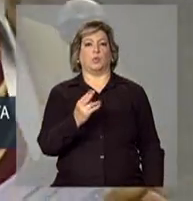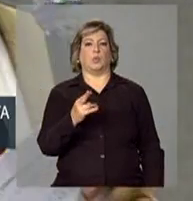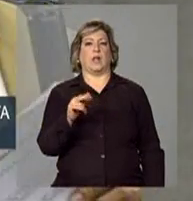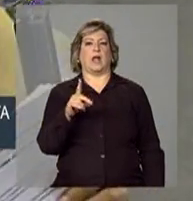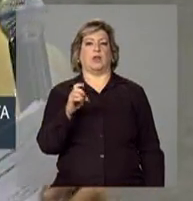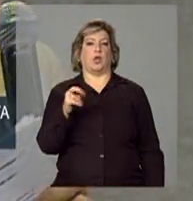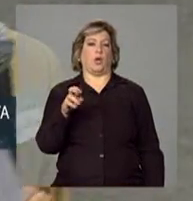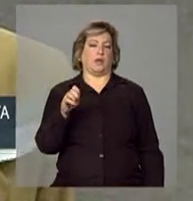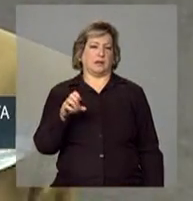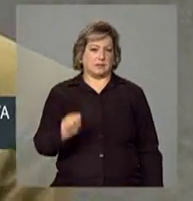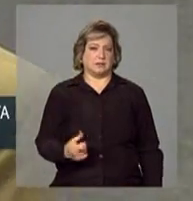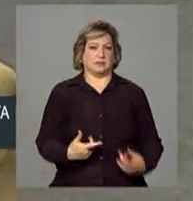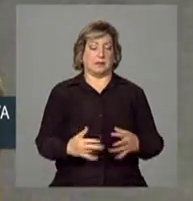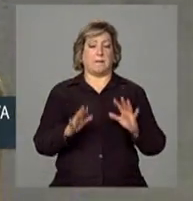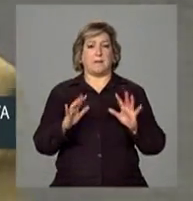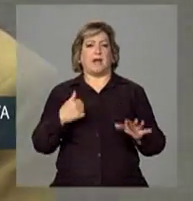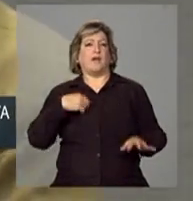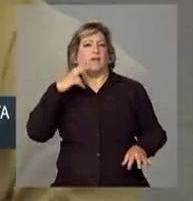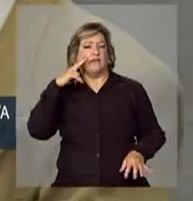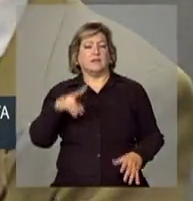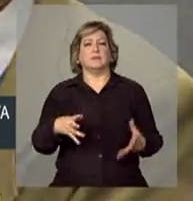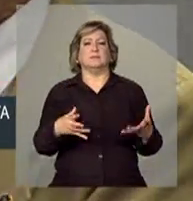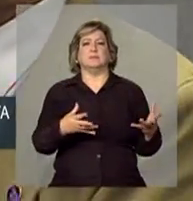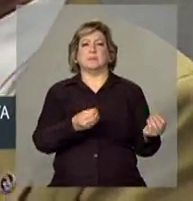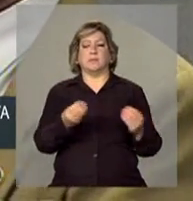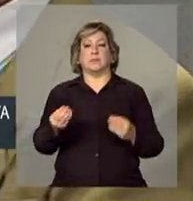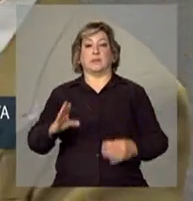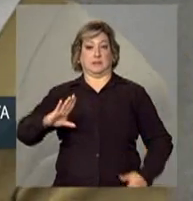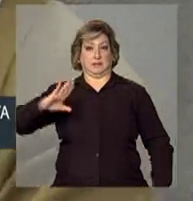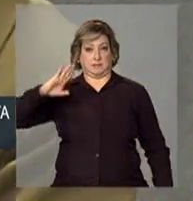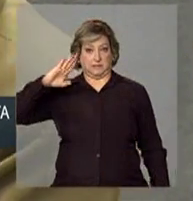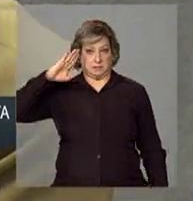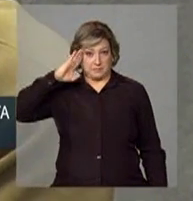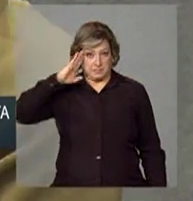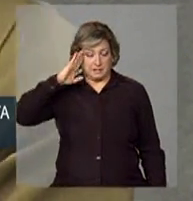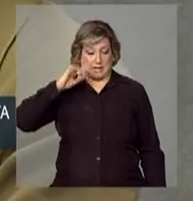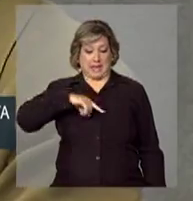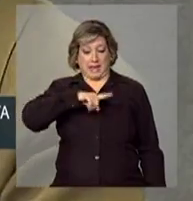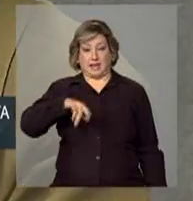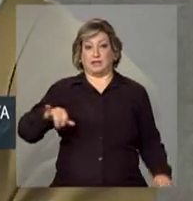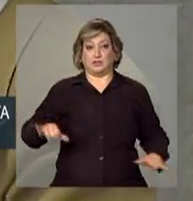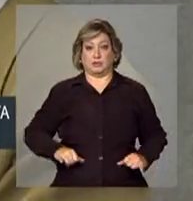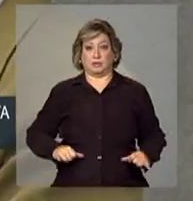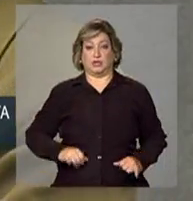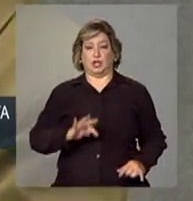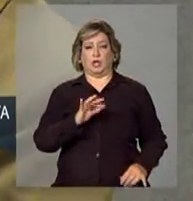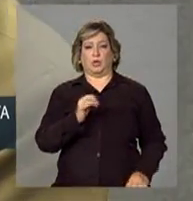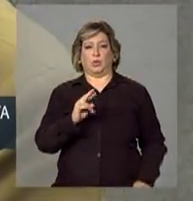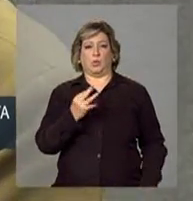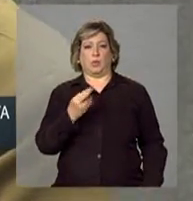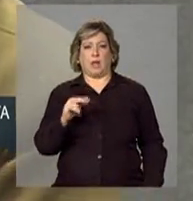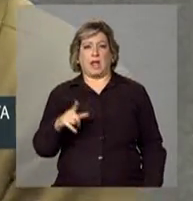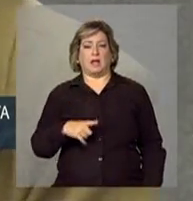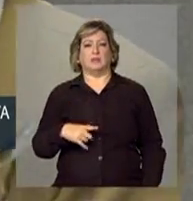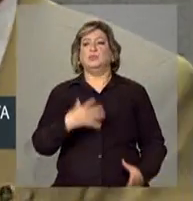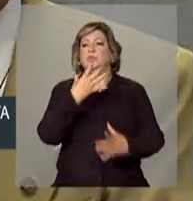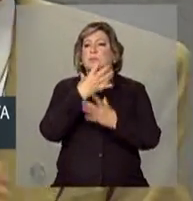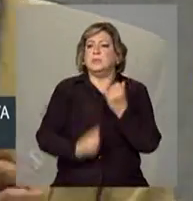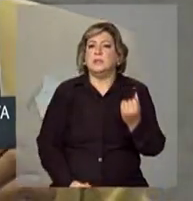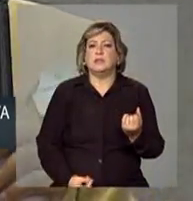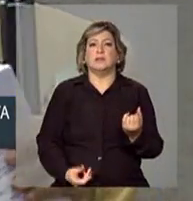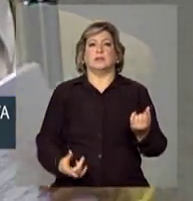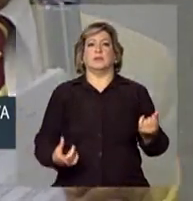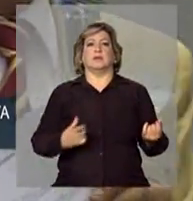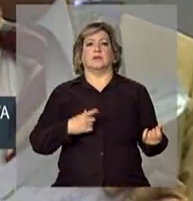eu tenho visto a lista dos militares torturados, assassinados, desaparecidos,